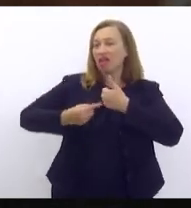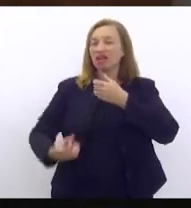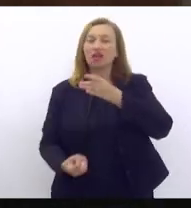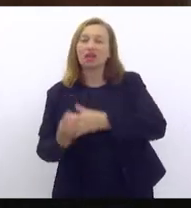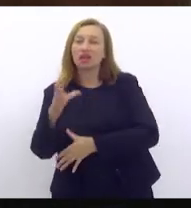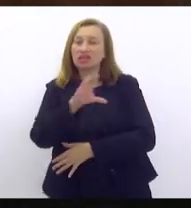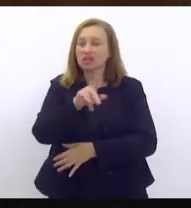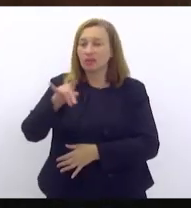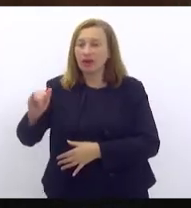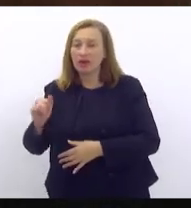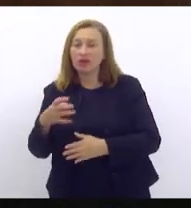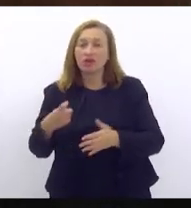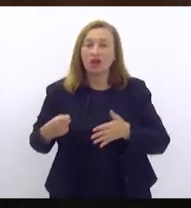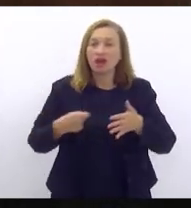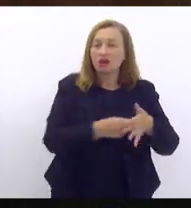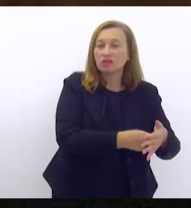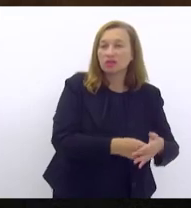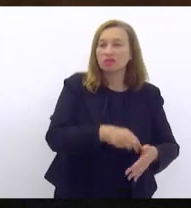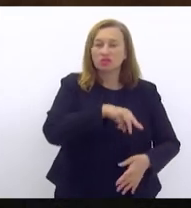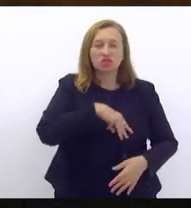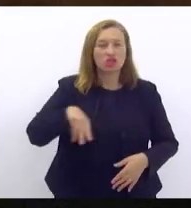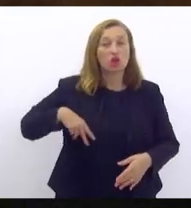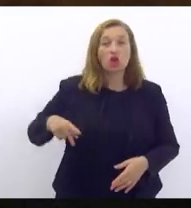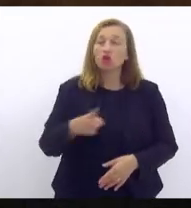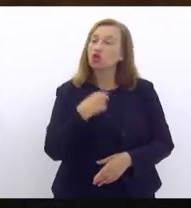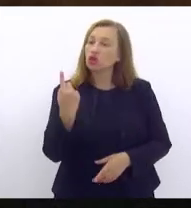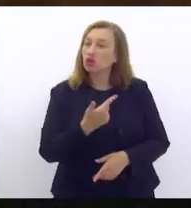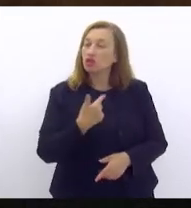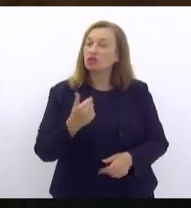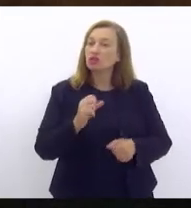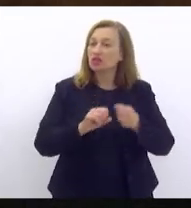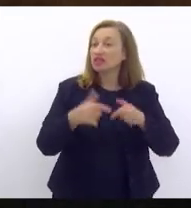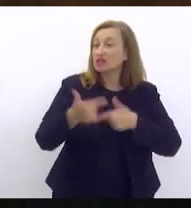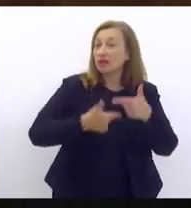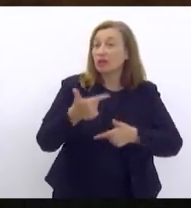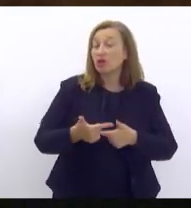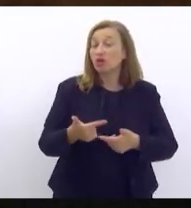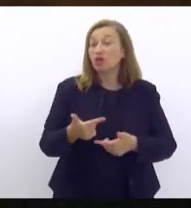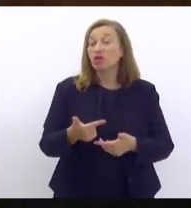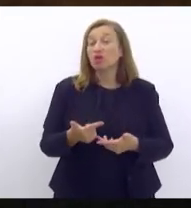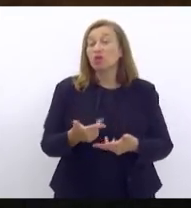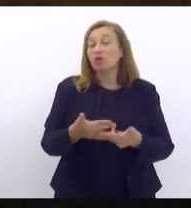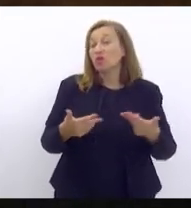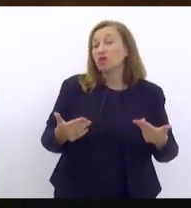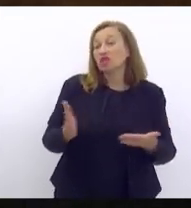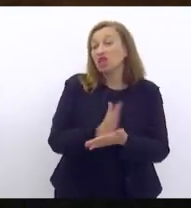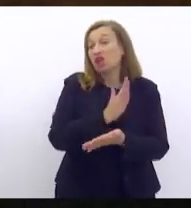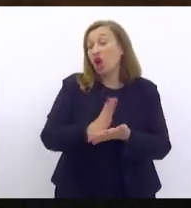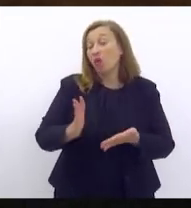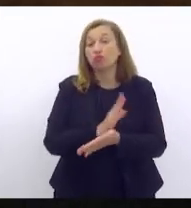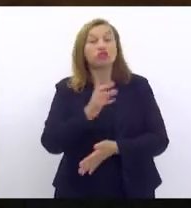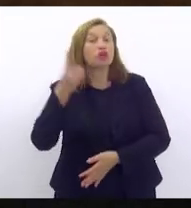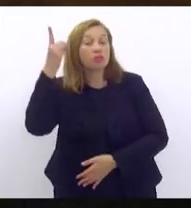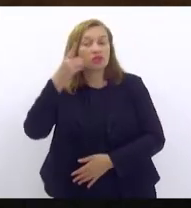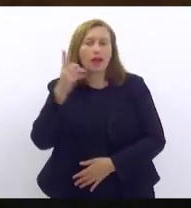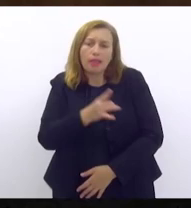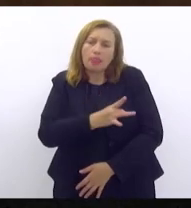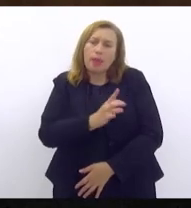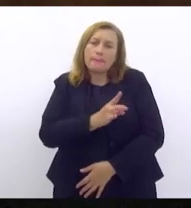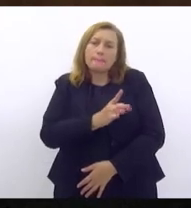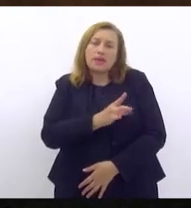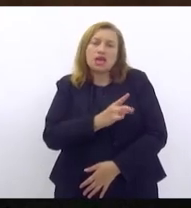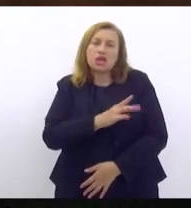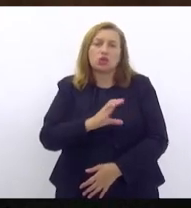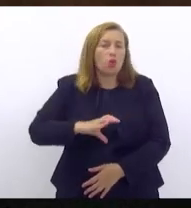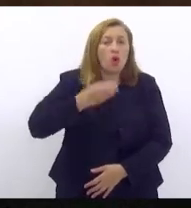convocando, denunciando o Ministério Público. Nós estamos fazendo, né, o que muitos não têm coragem de fazer, por medo ou por falta de exposição.